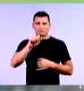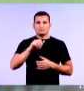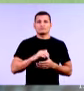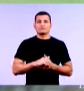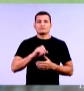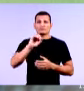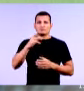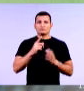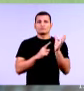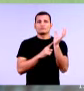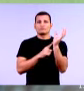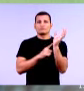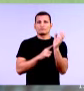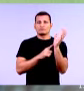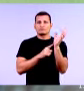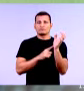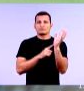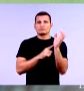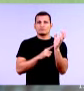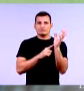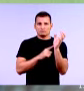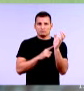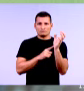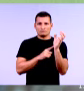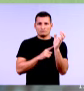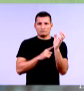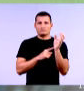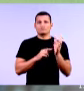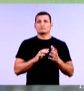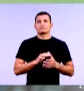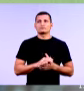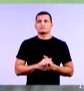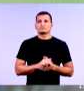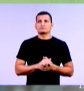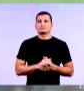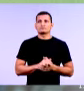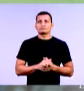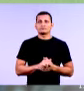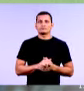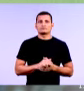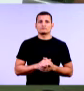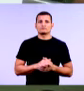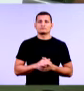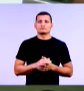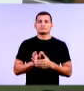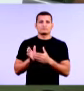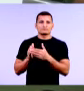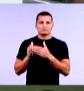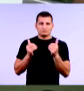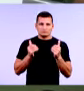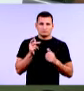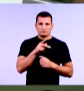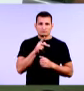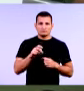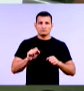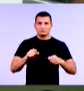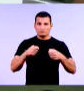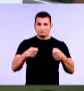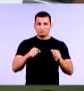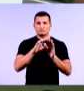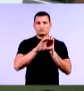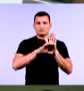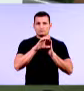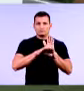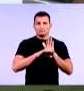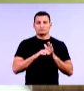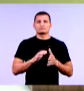conexões wireless, né, sem fio, ponto a ponto, ok? Eu vou pedir para o professor Alisson reforçar mais esse conceito com vocês.